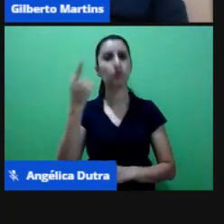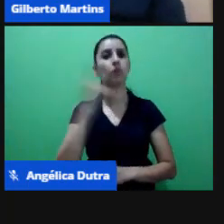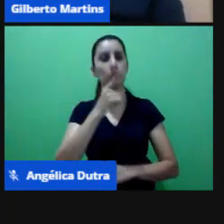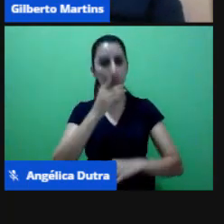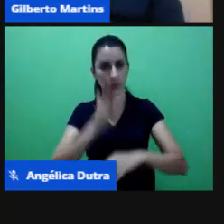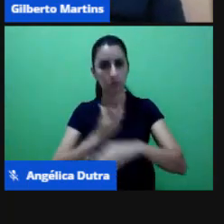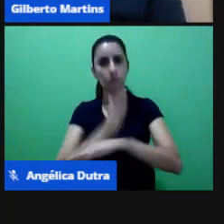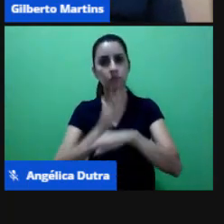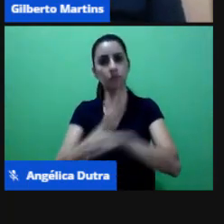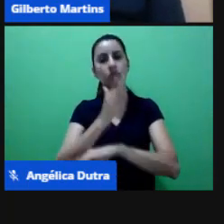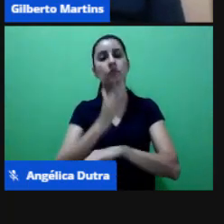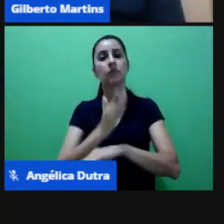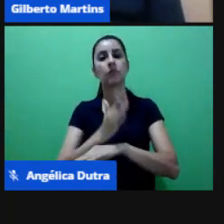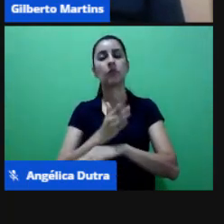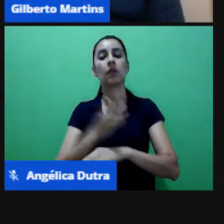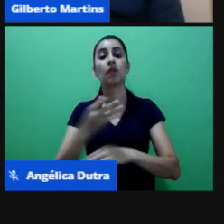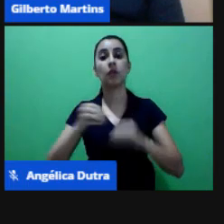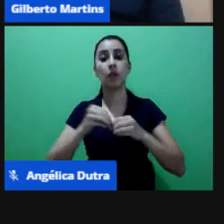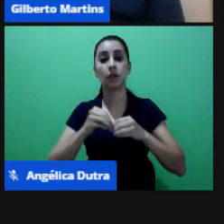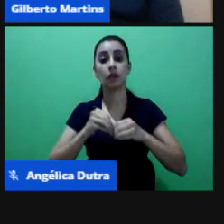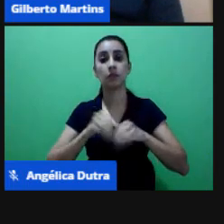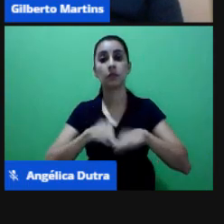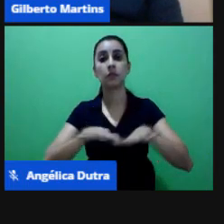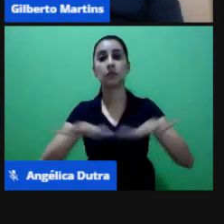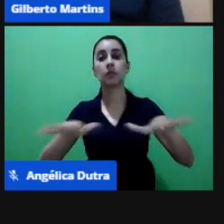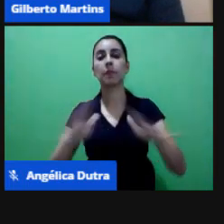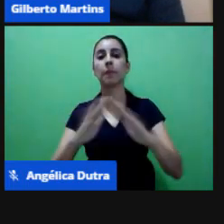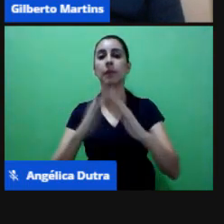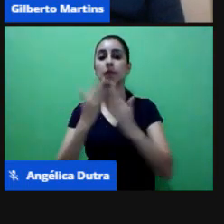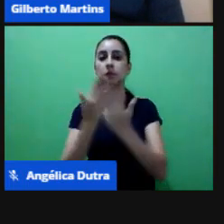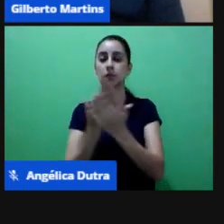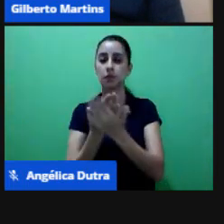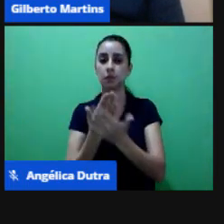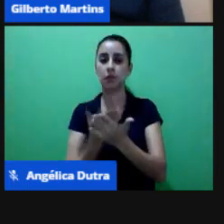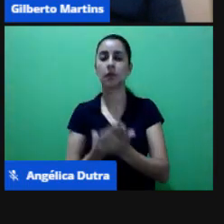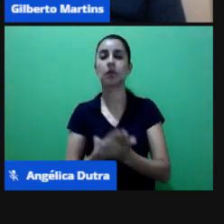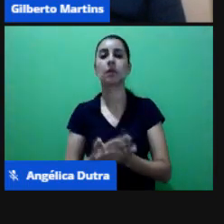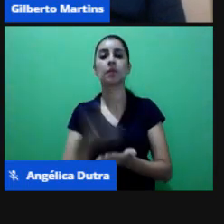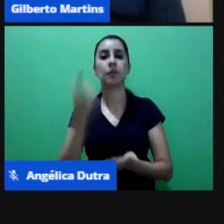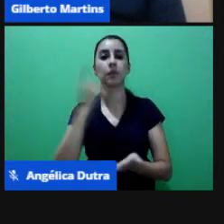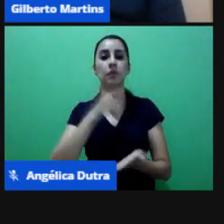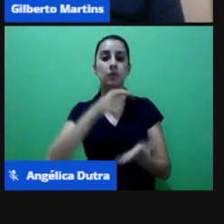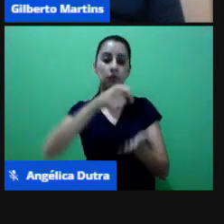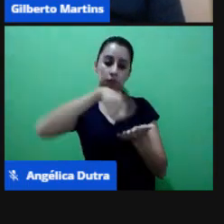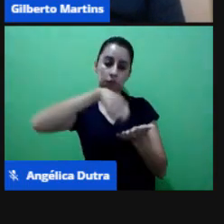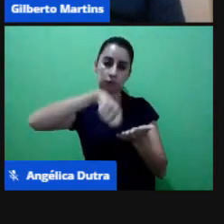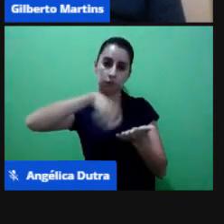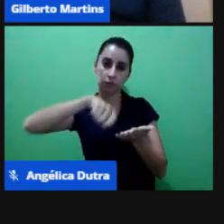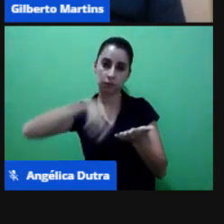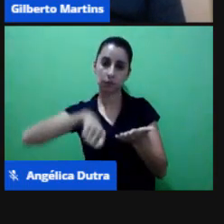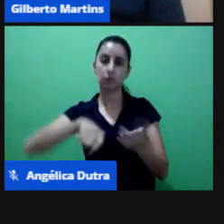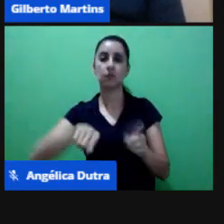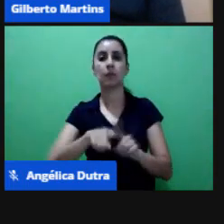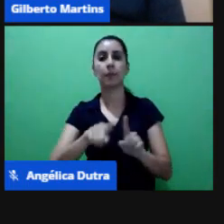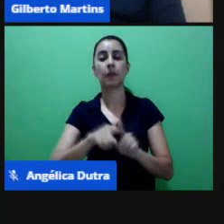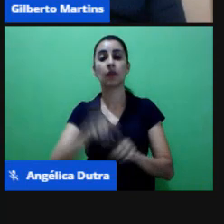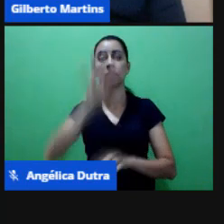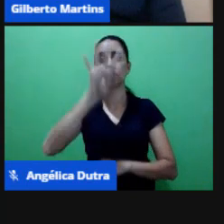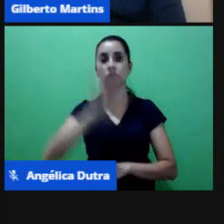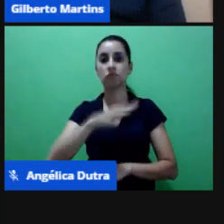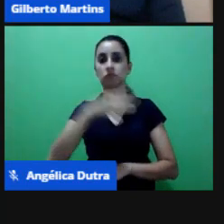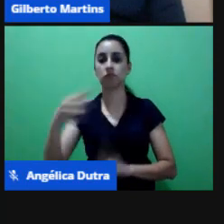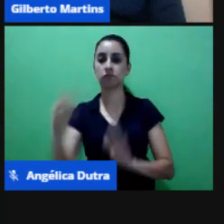às escolas para esse processo de correção e tabulação desses dados coletados por vocês,